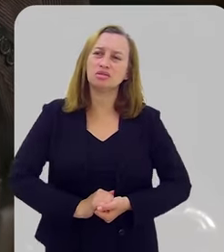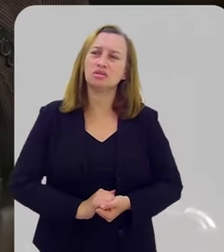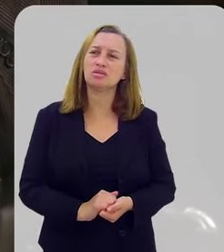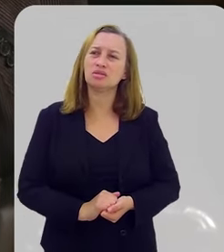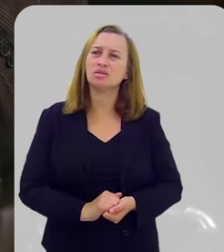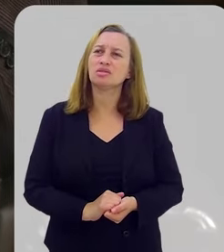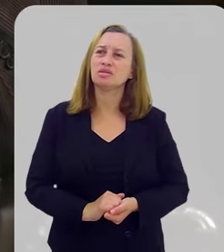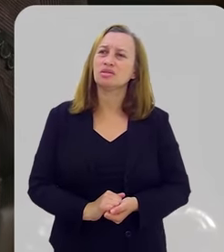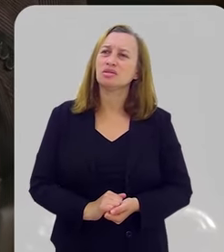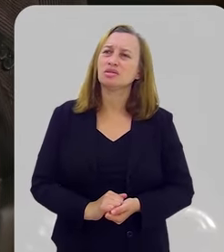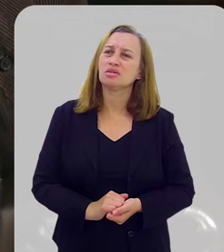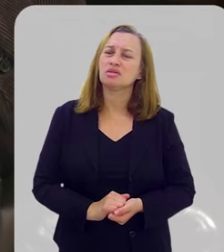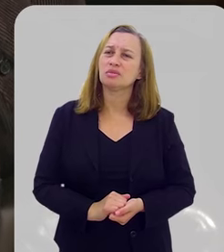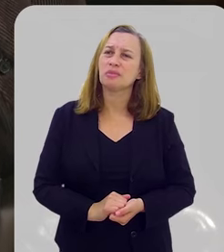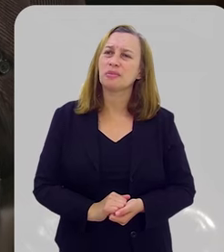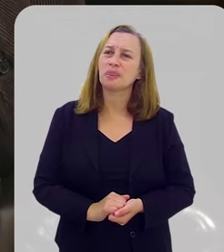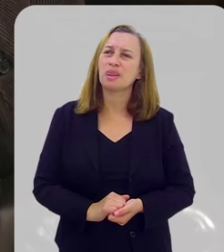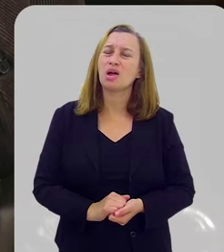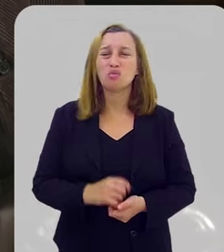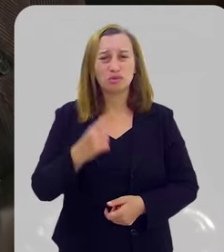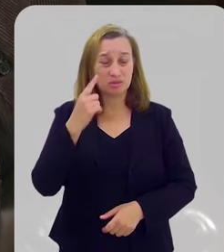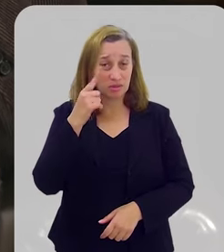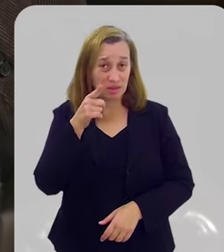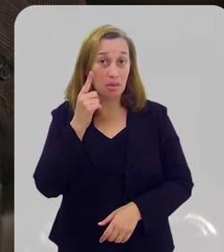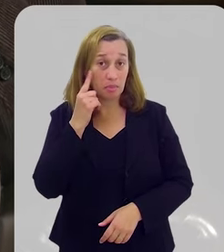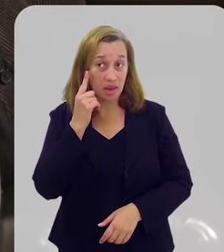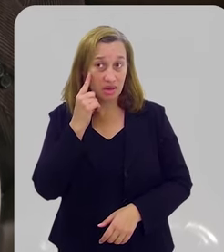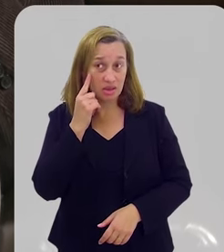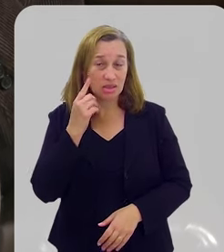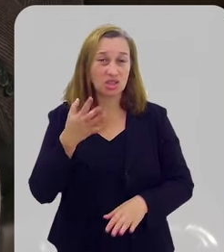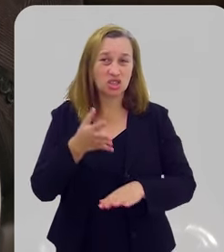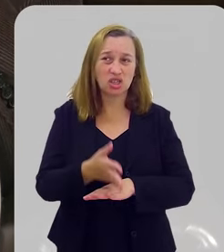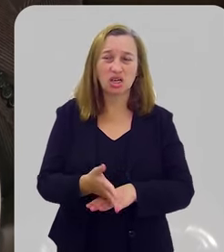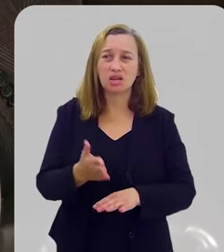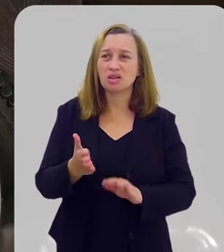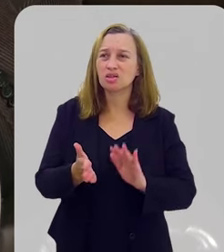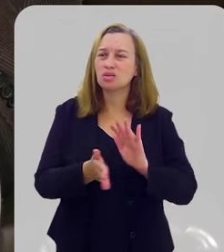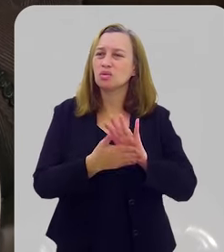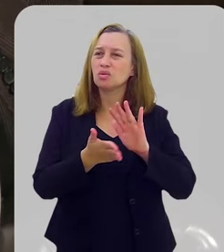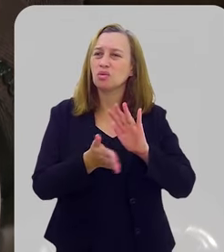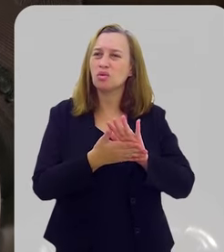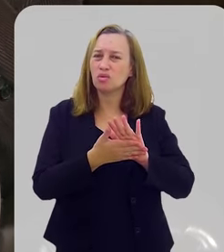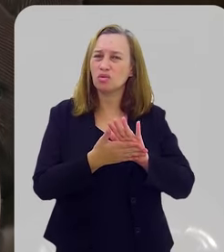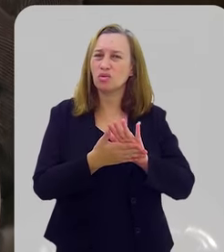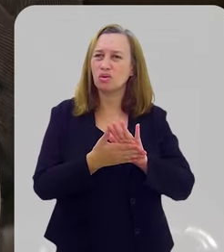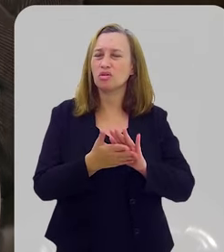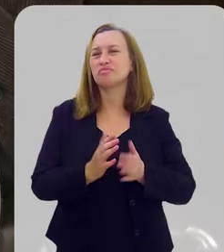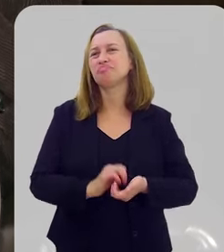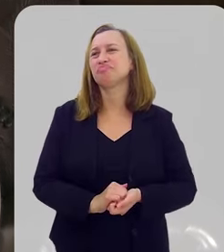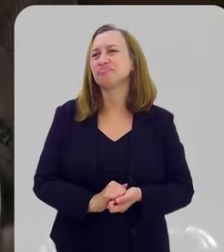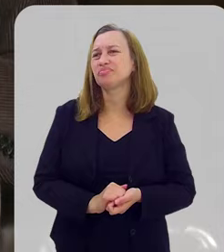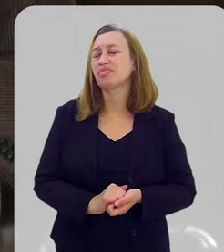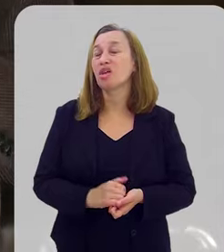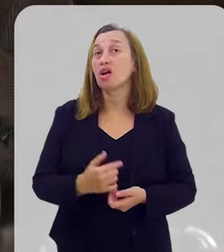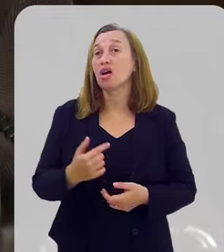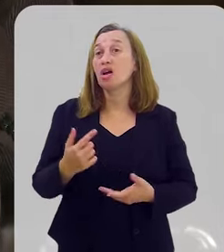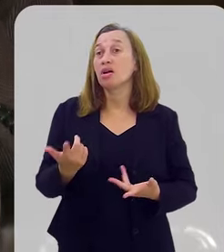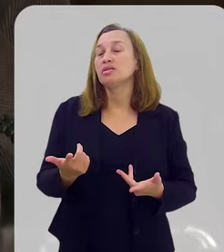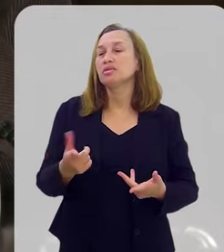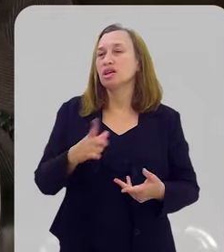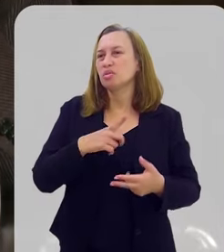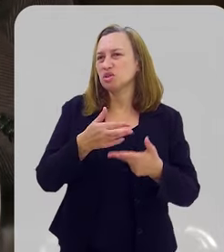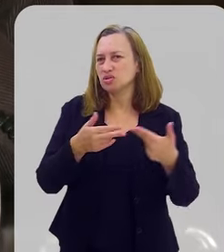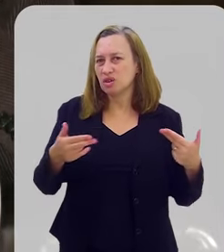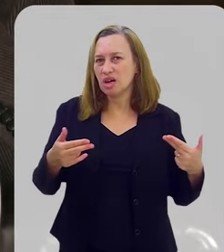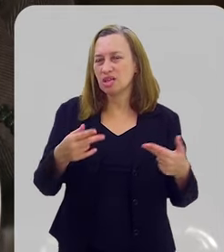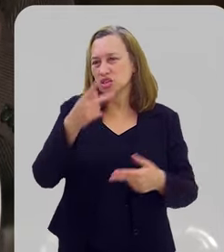aonde você pensa em chegar na música popular evangélica? Porque nós temos aqui